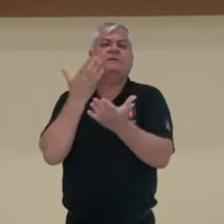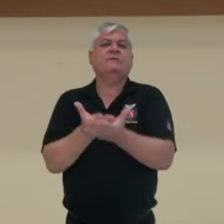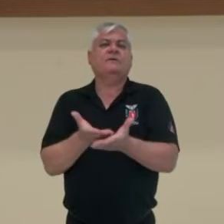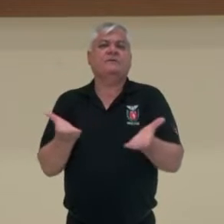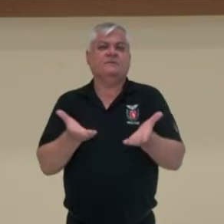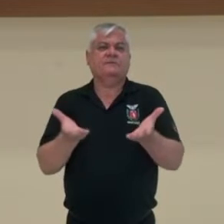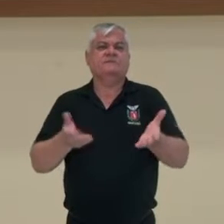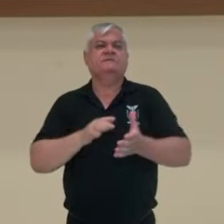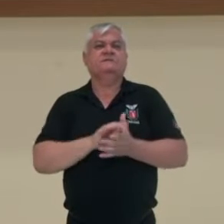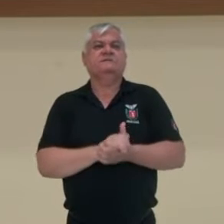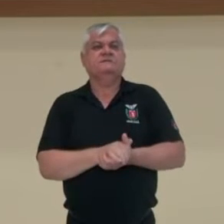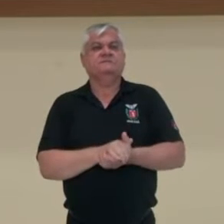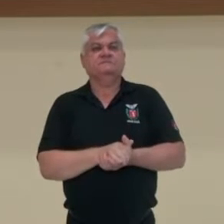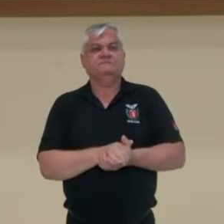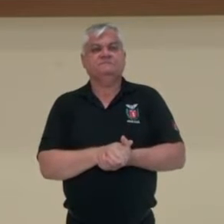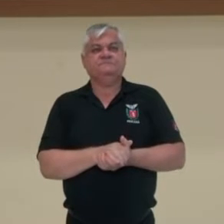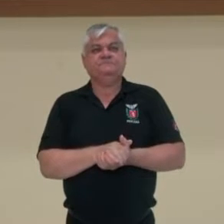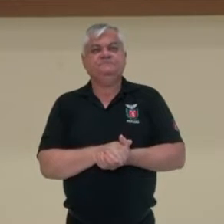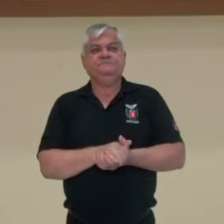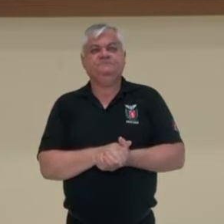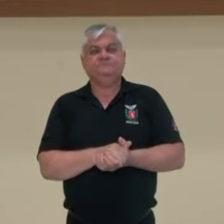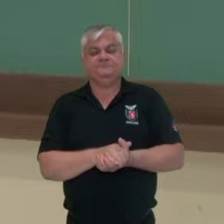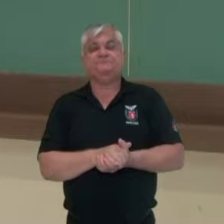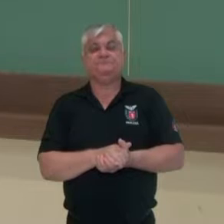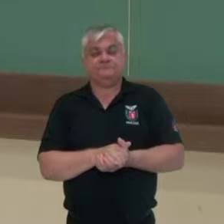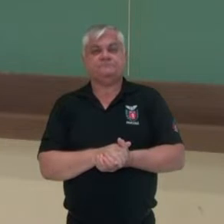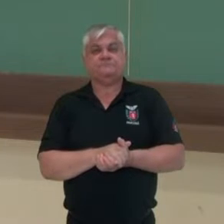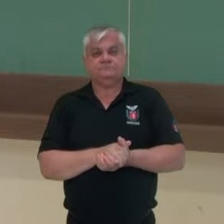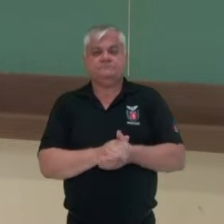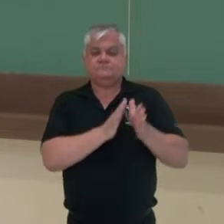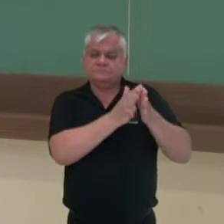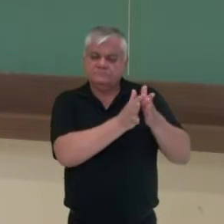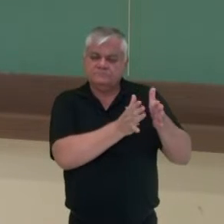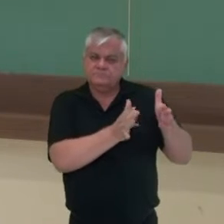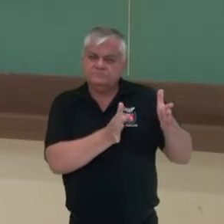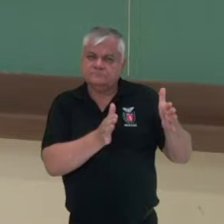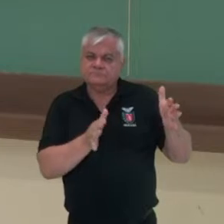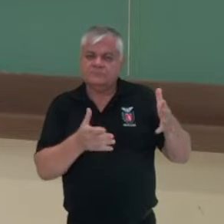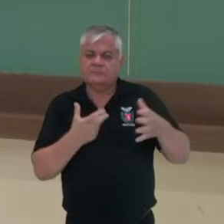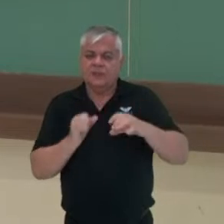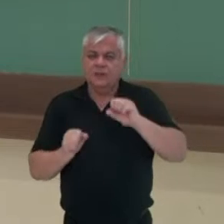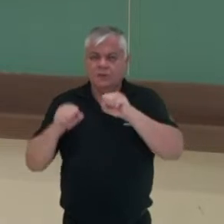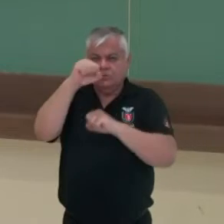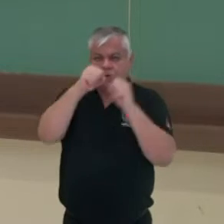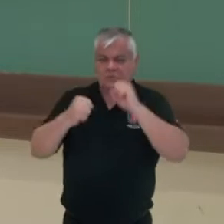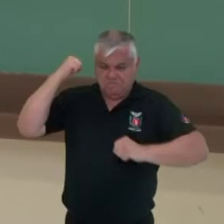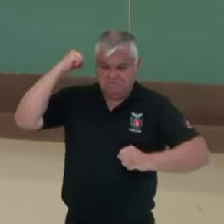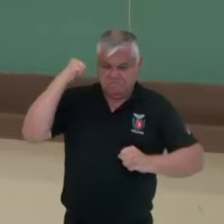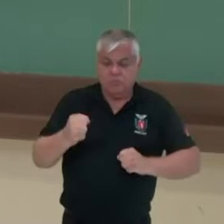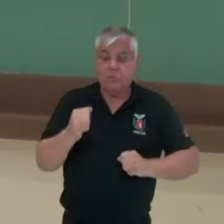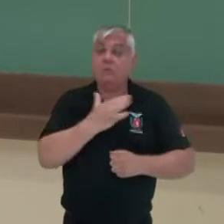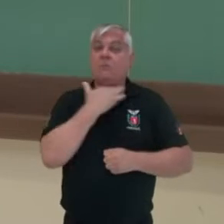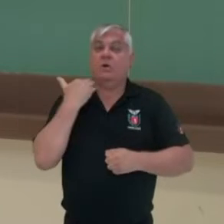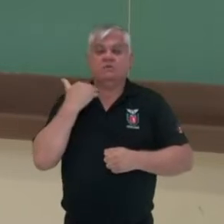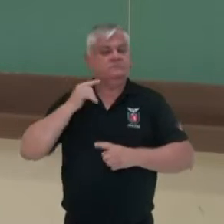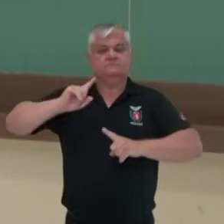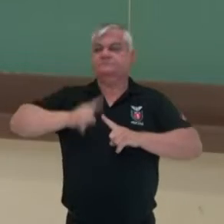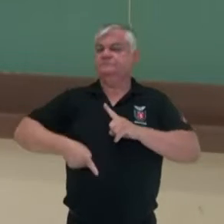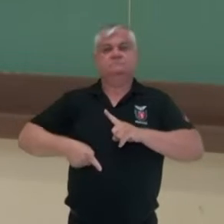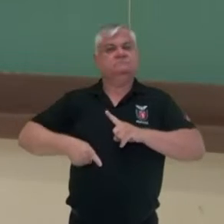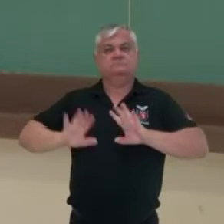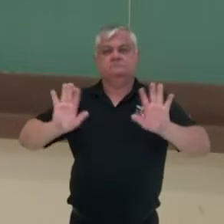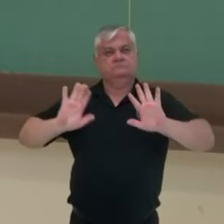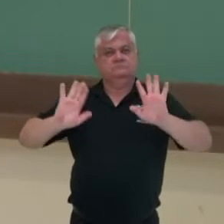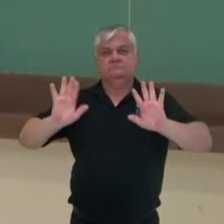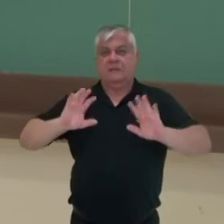ela se encontra hoje. Então, com o tempo, as lutas que iam até a morte foram proibidas, uma curiosidade. Então, lá